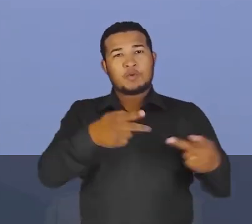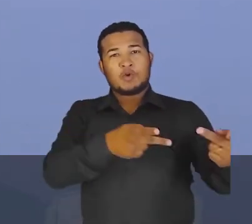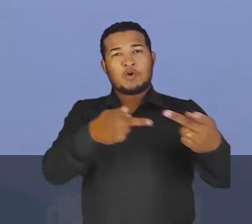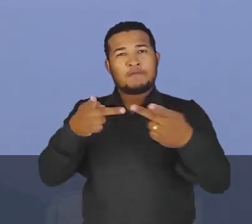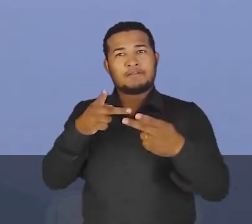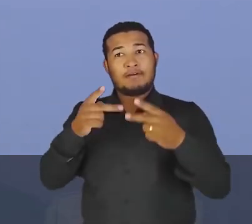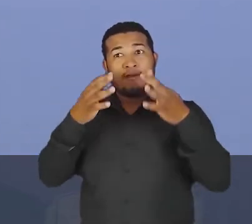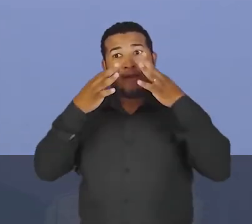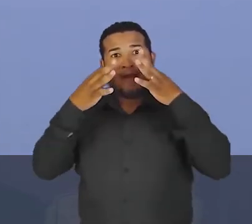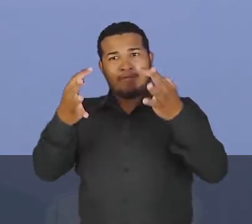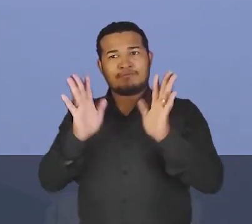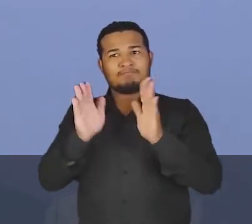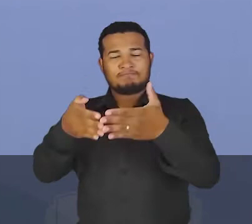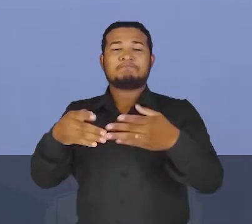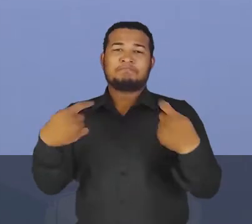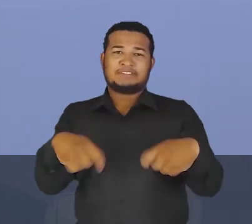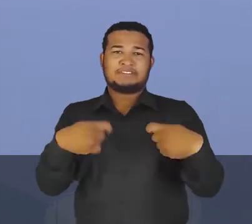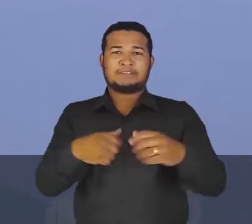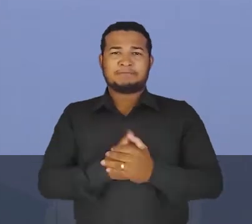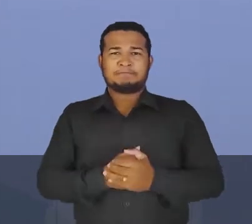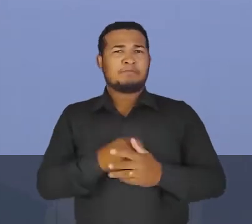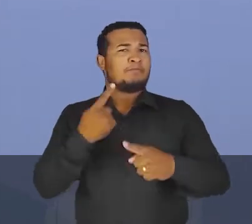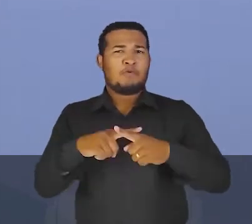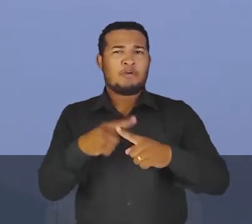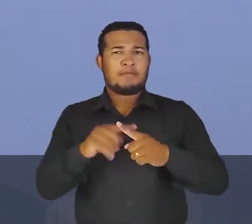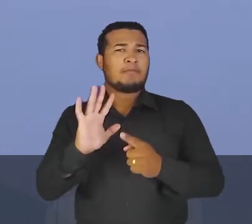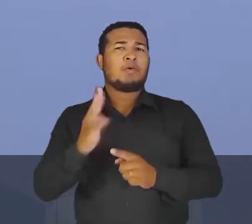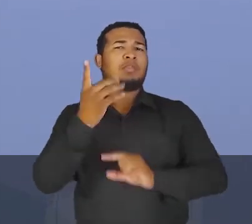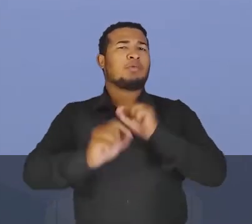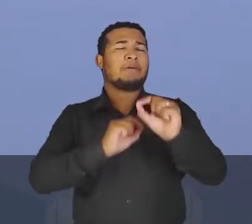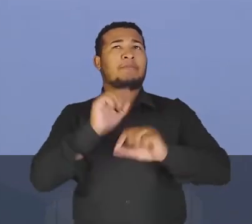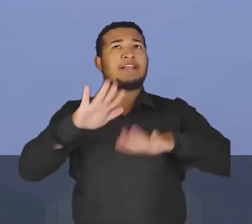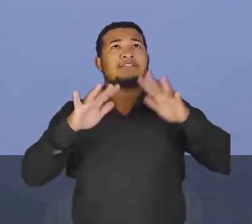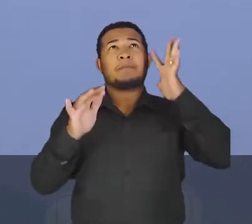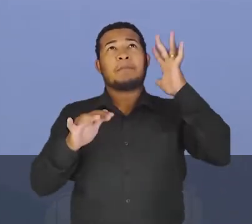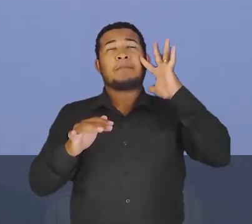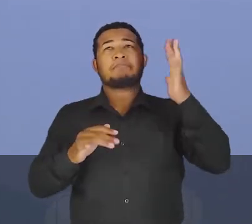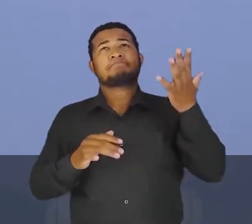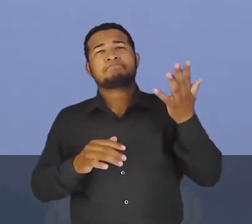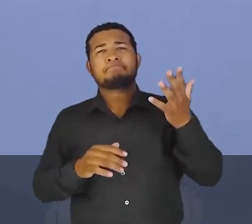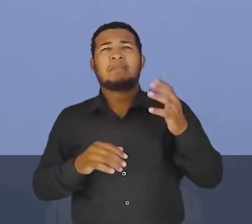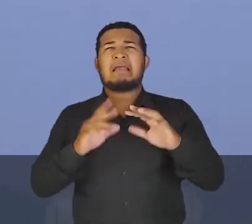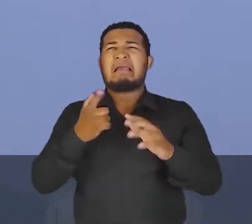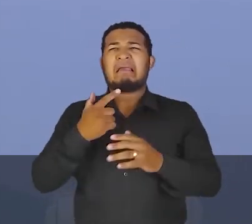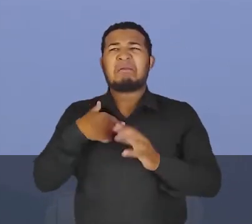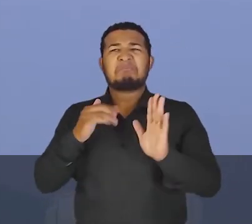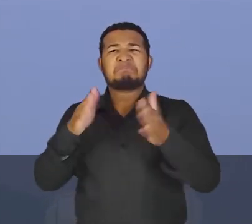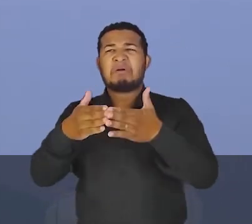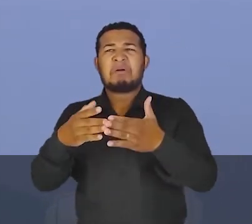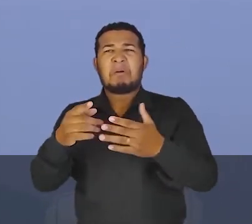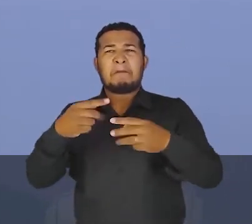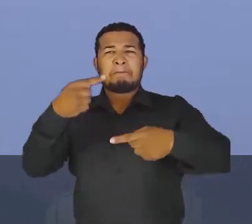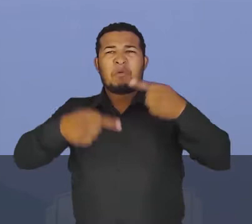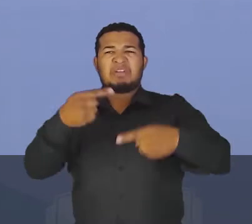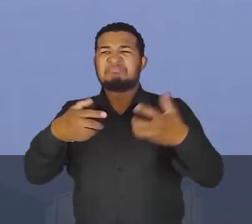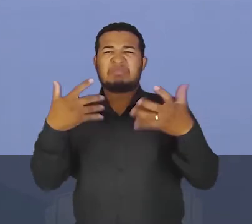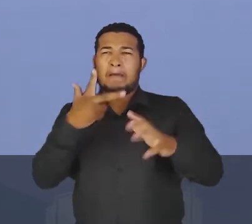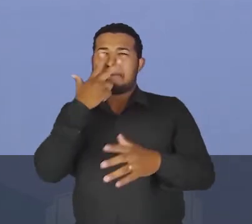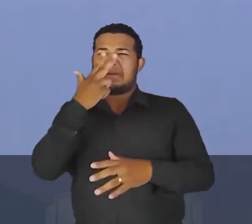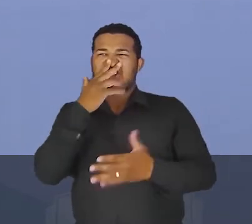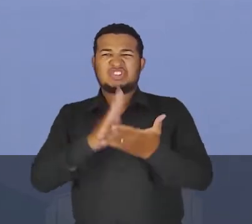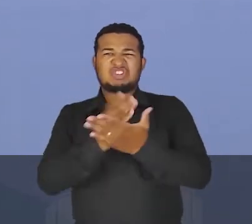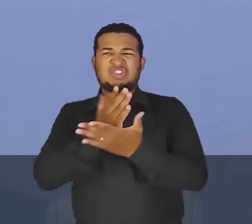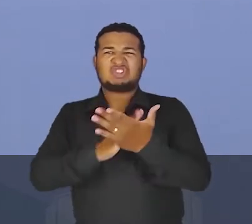mais atenção com isso. Por quê? O que acontece? Talvez você pense assim: nossa, eu não me interesso muito por política, parece uma coisa muito